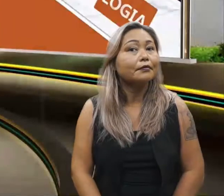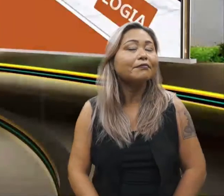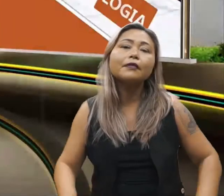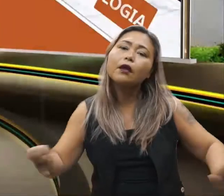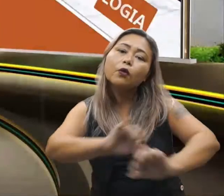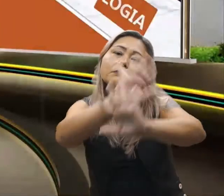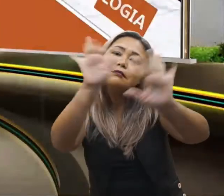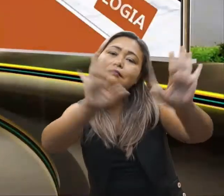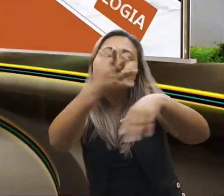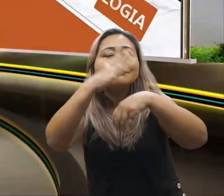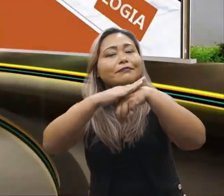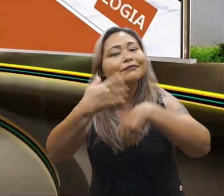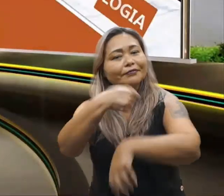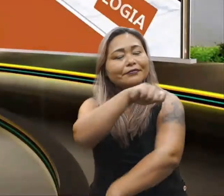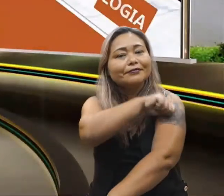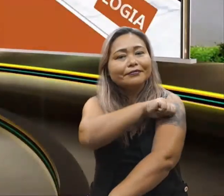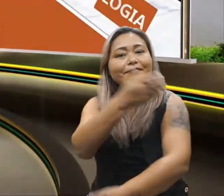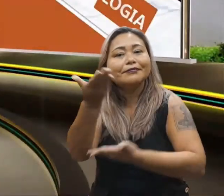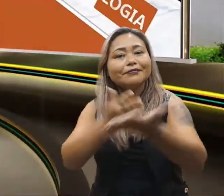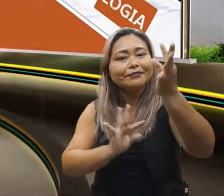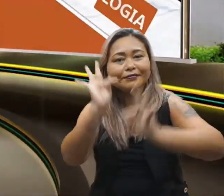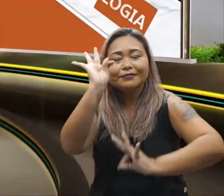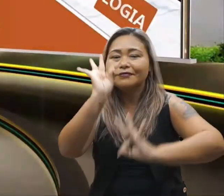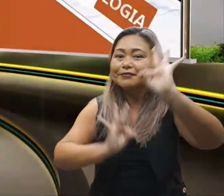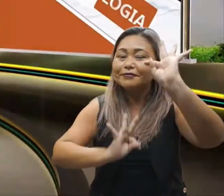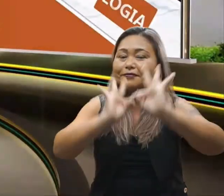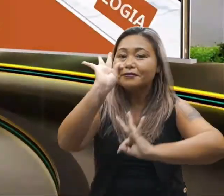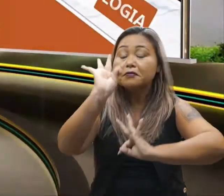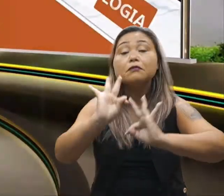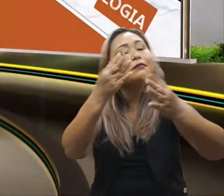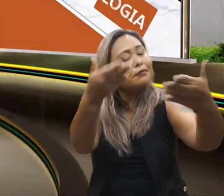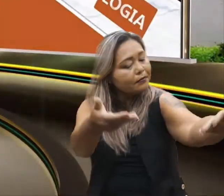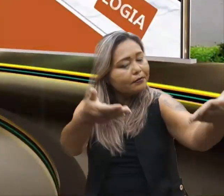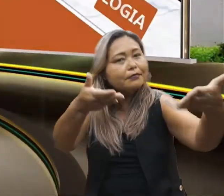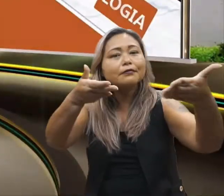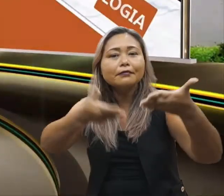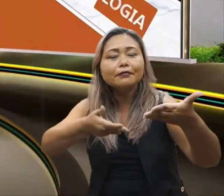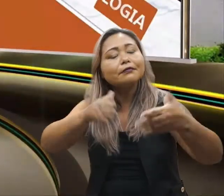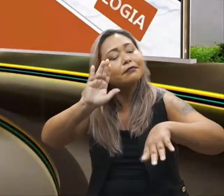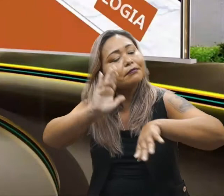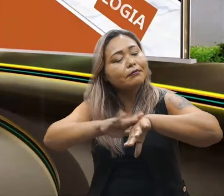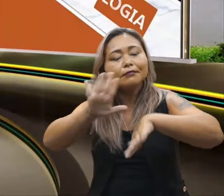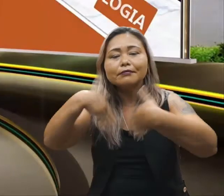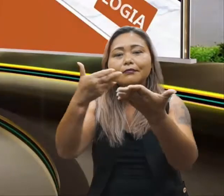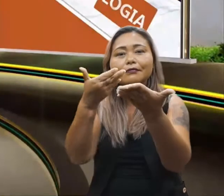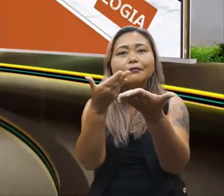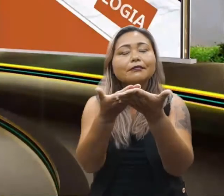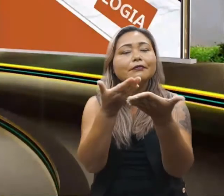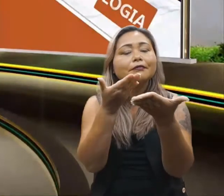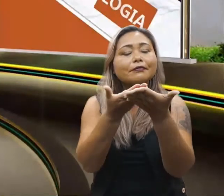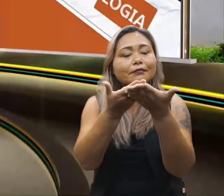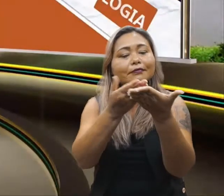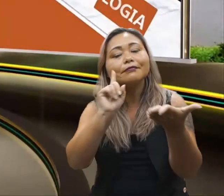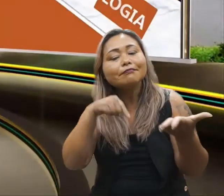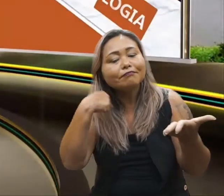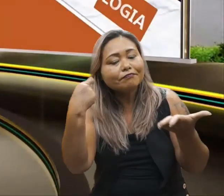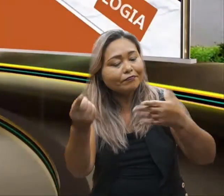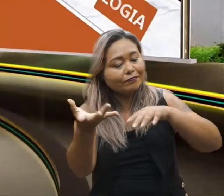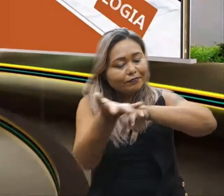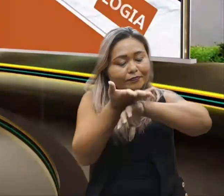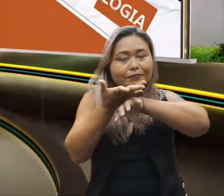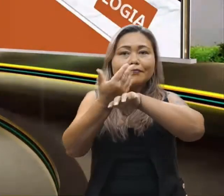Olá, queridos alunos da Mediação Tecnológica, sejam bem-vindos a mais uma aula da nossa disciplina